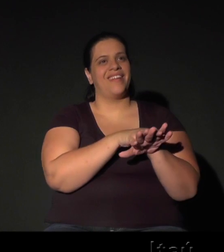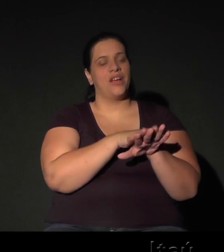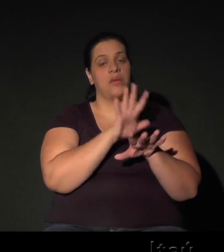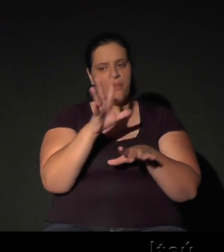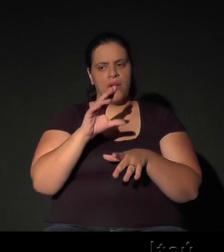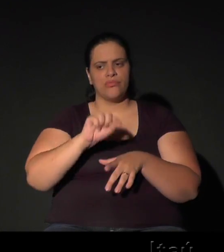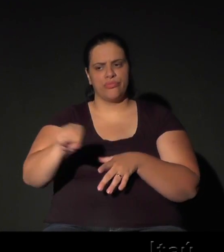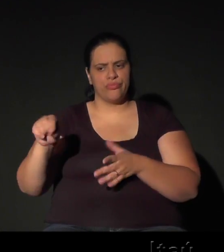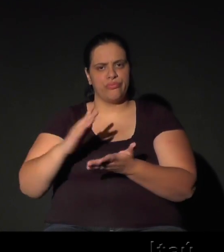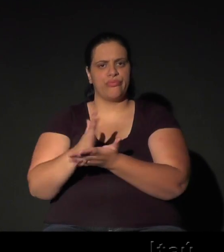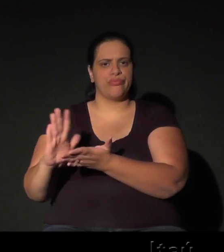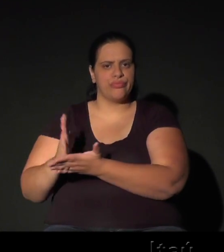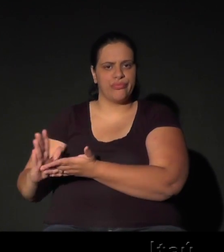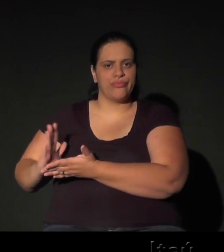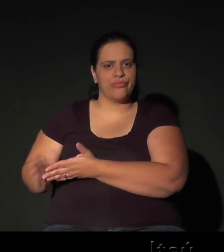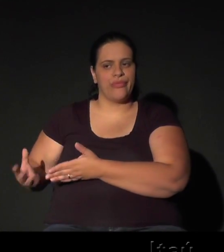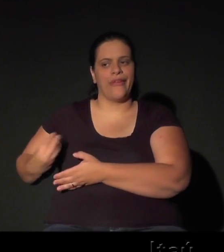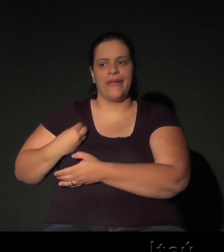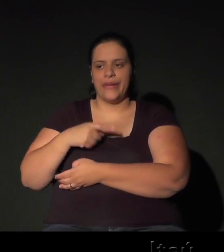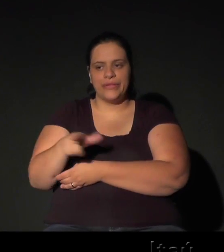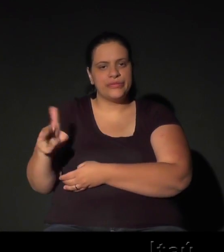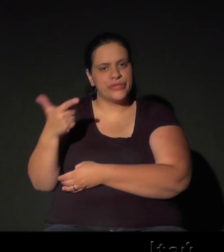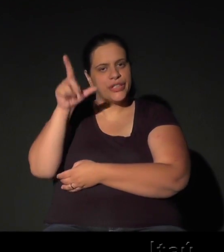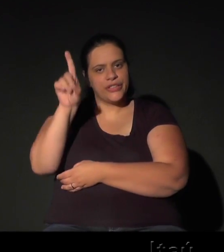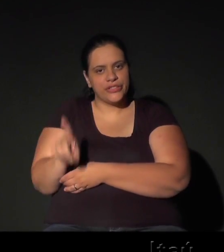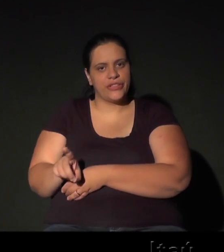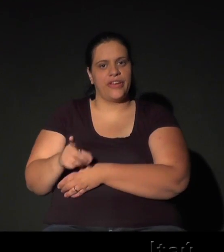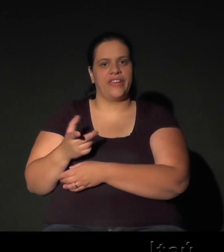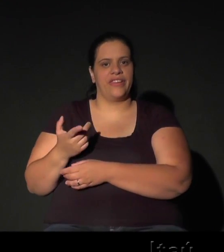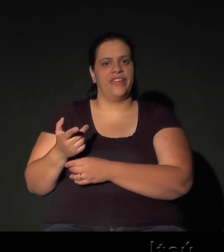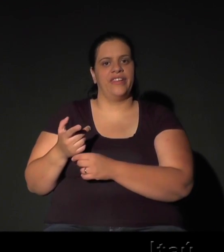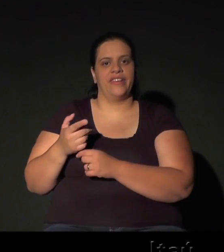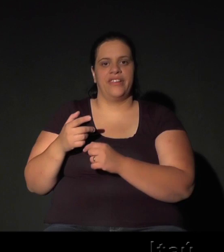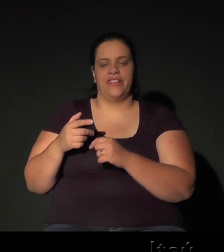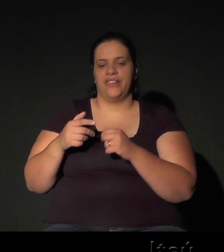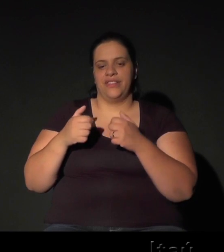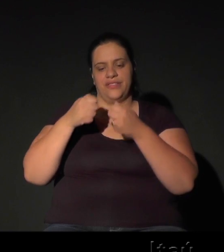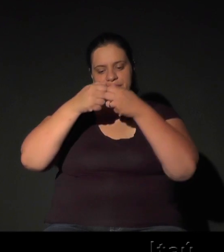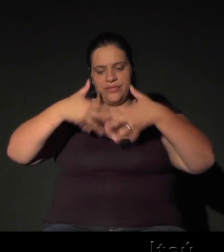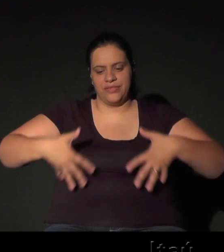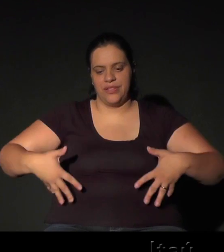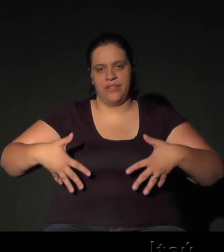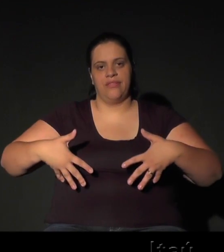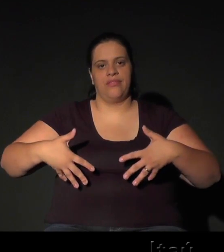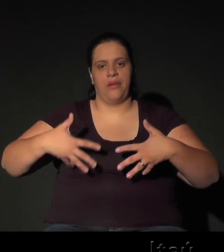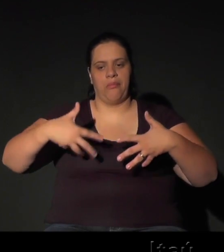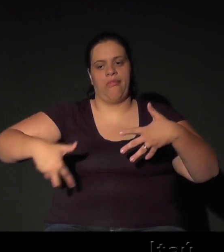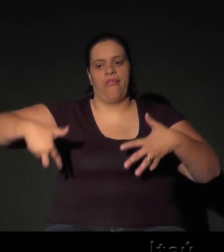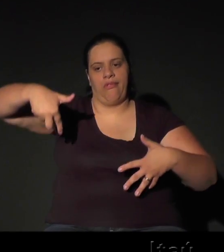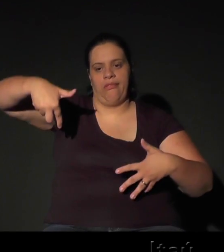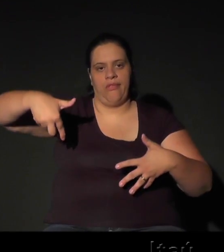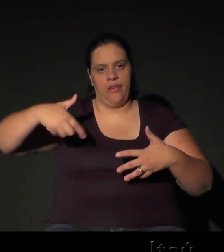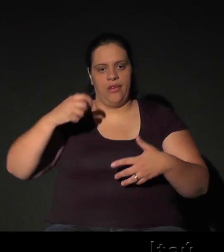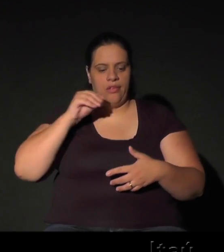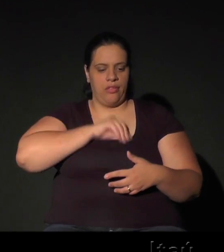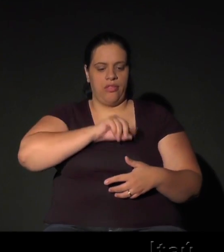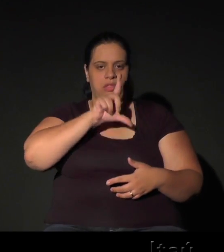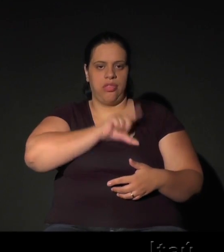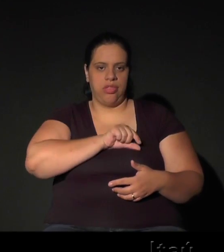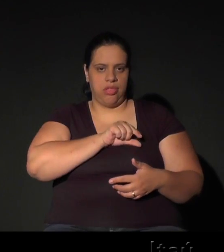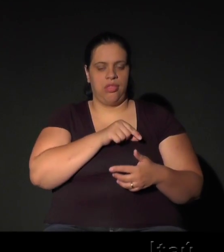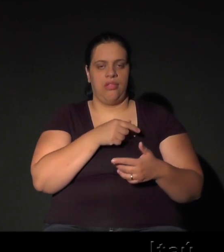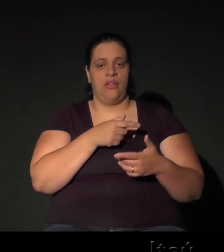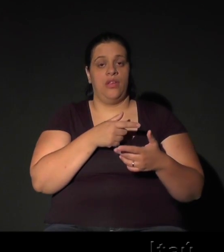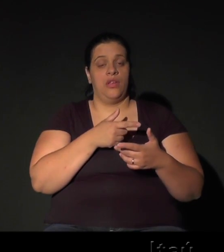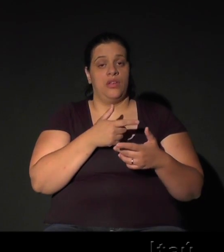pessoas continuam sem os direitos né você continua dentro do sistema assimétrico você continua ganhando metade que o homem né